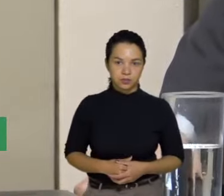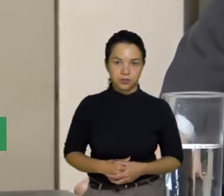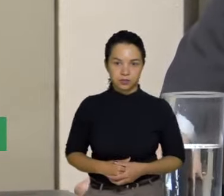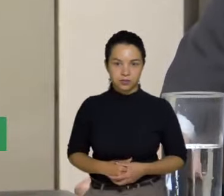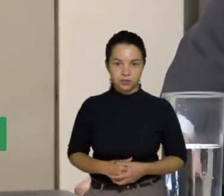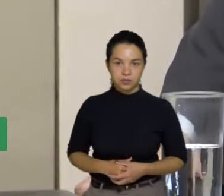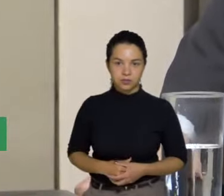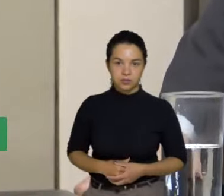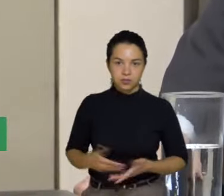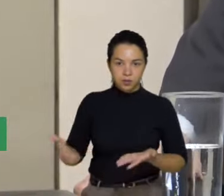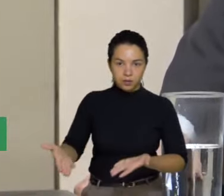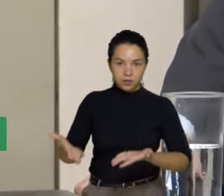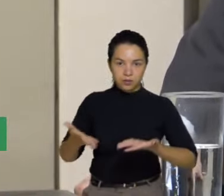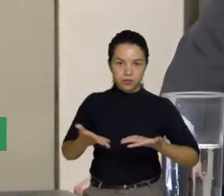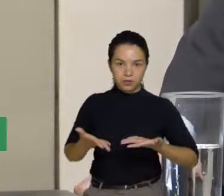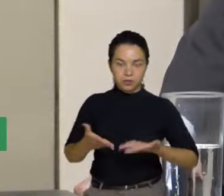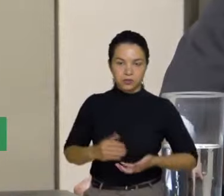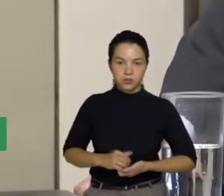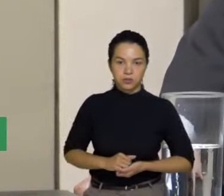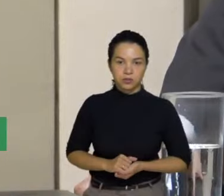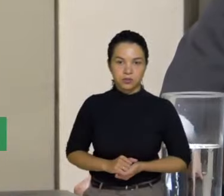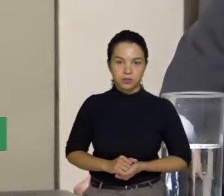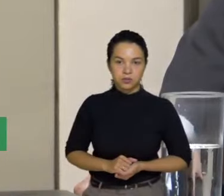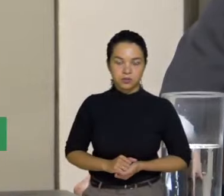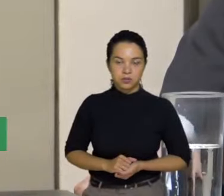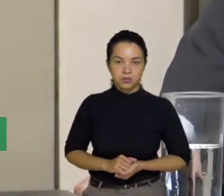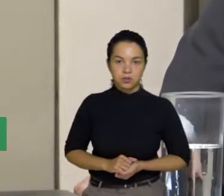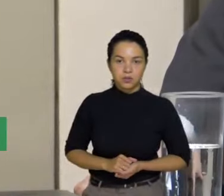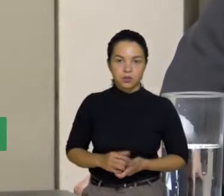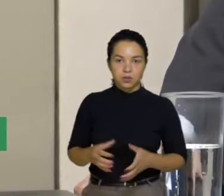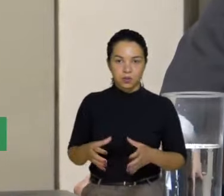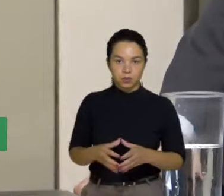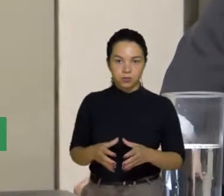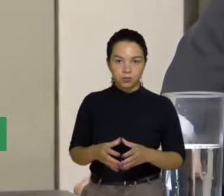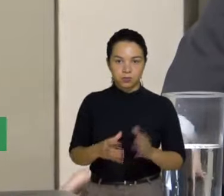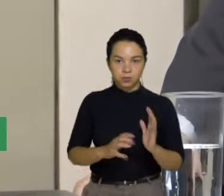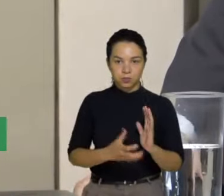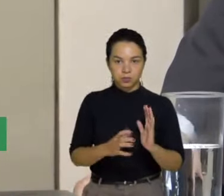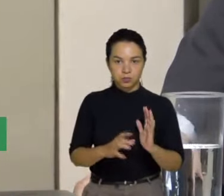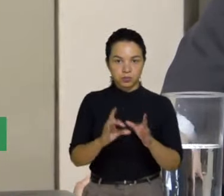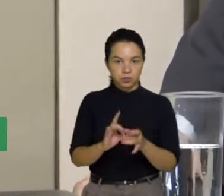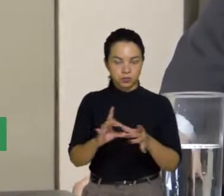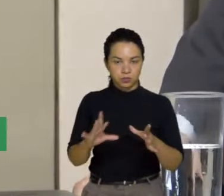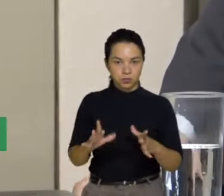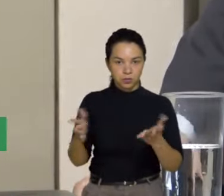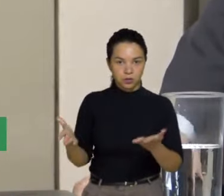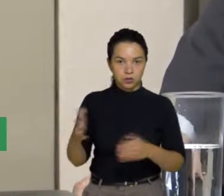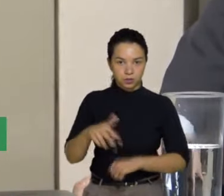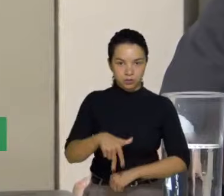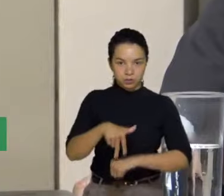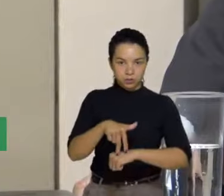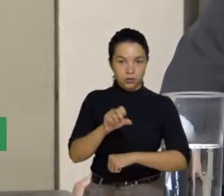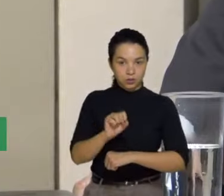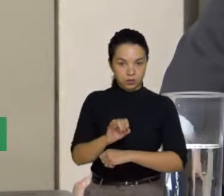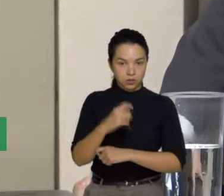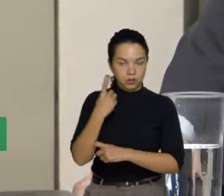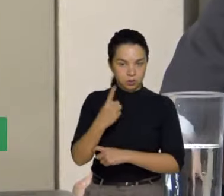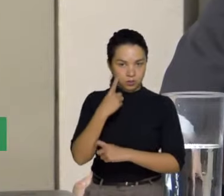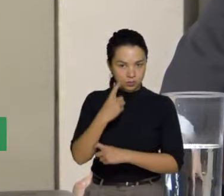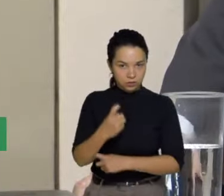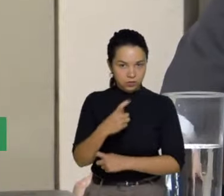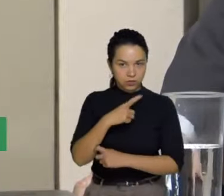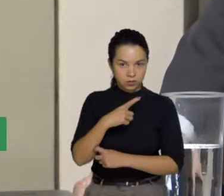Eu convido o Partido Liberal para fazer uso da palavra, se há algum deputado que tem interesse.